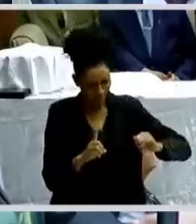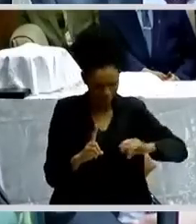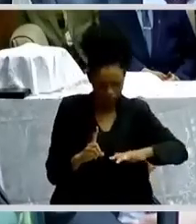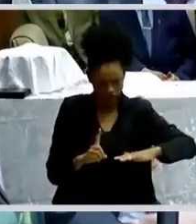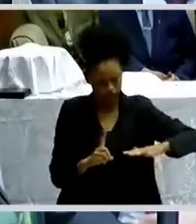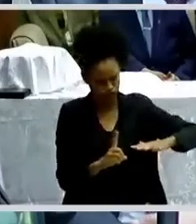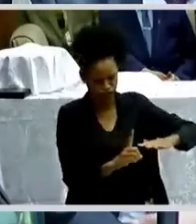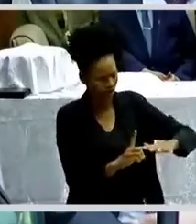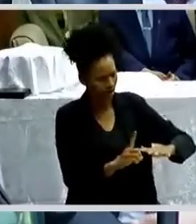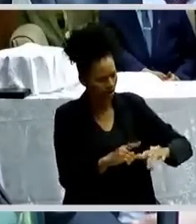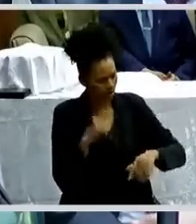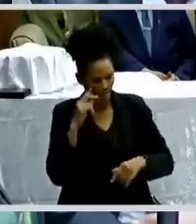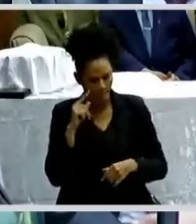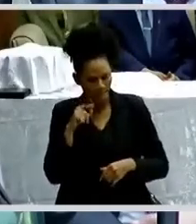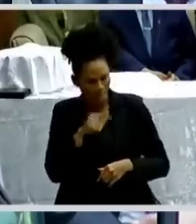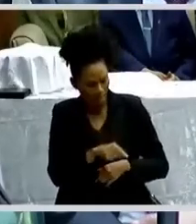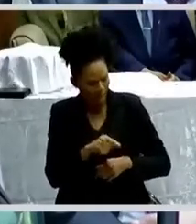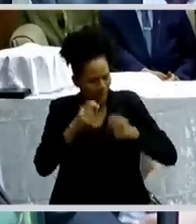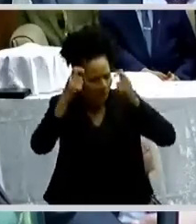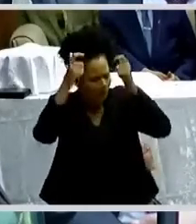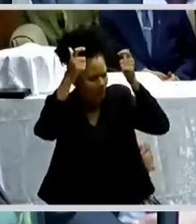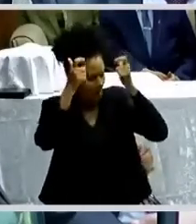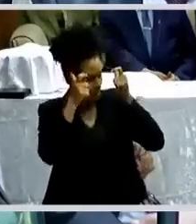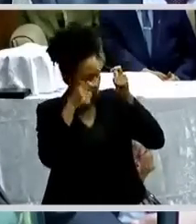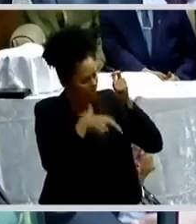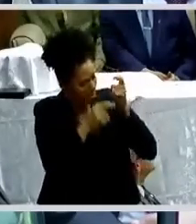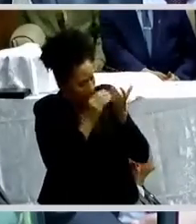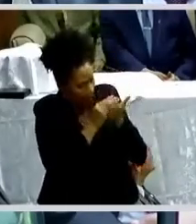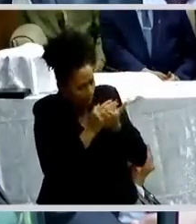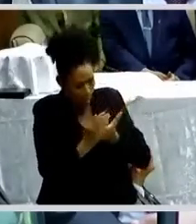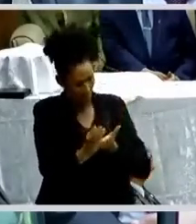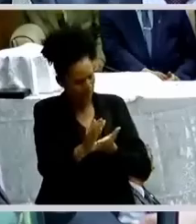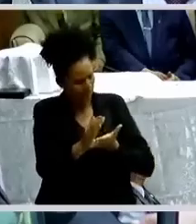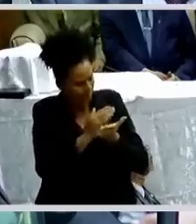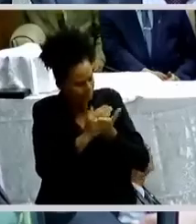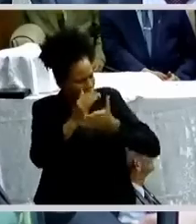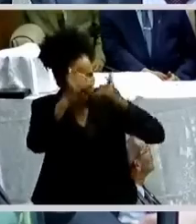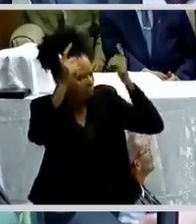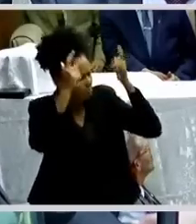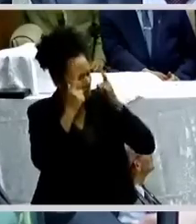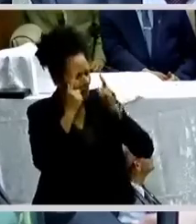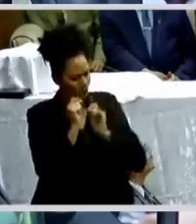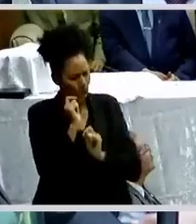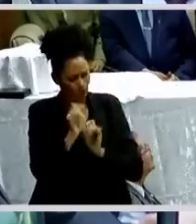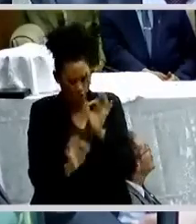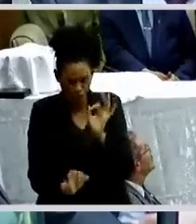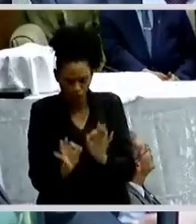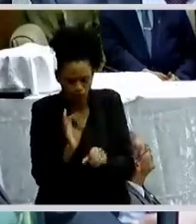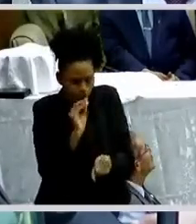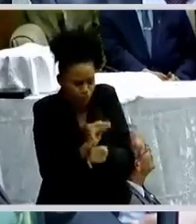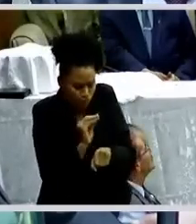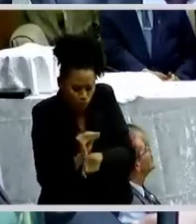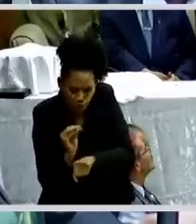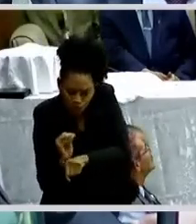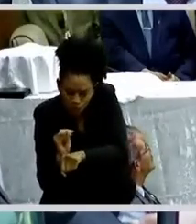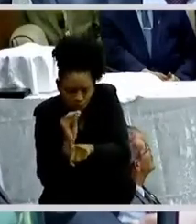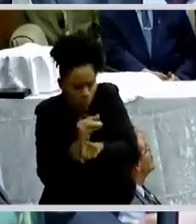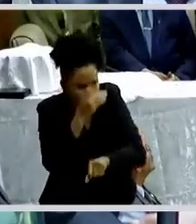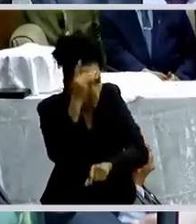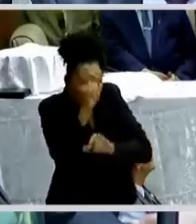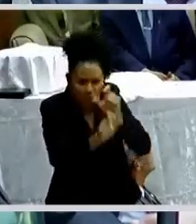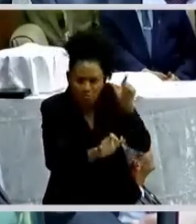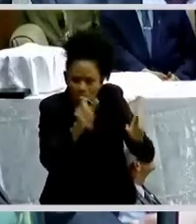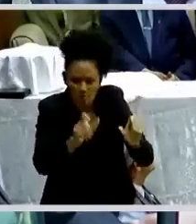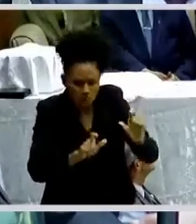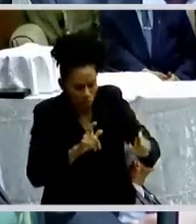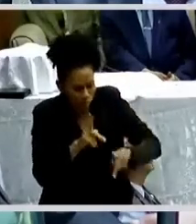Davi está baseado no contexto da justiça e do cuidado do povo. Davi foi